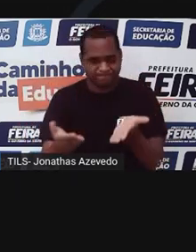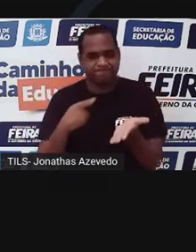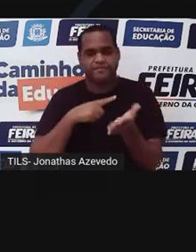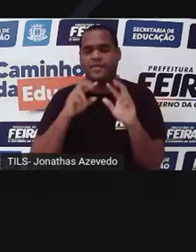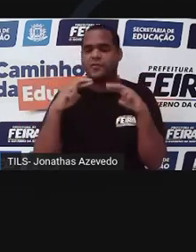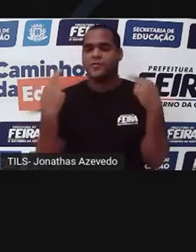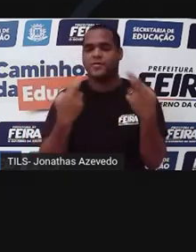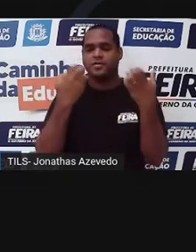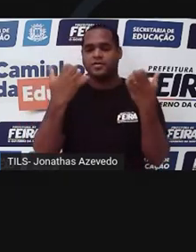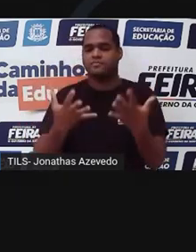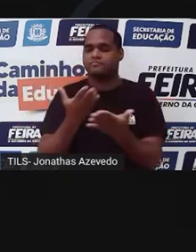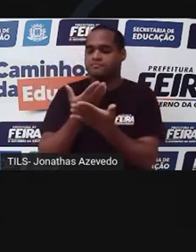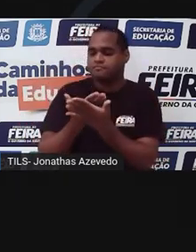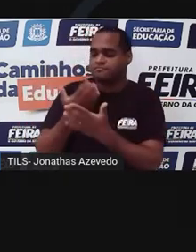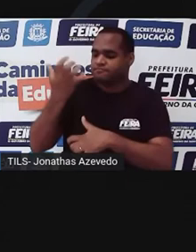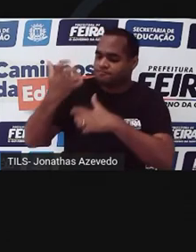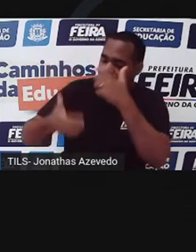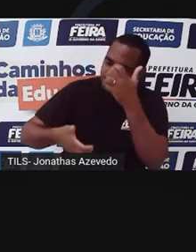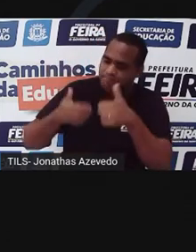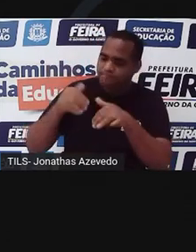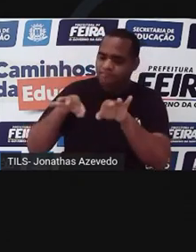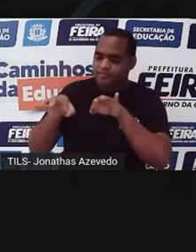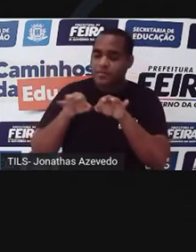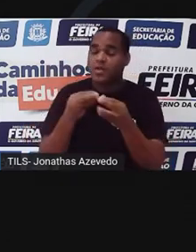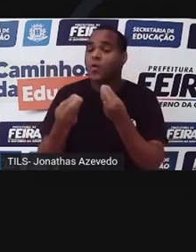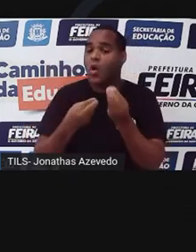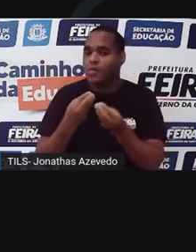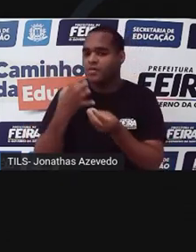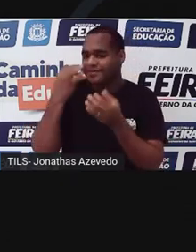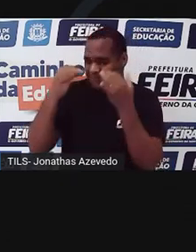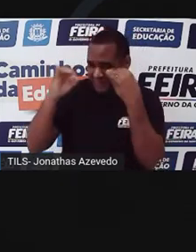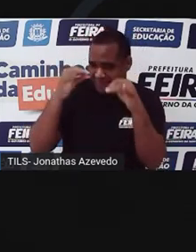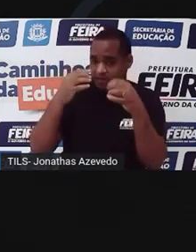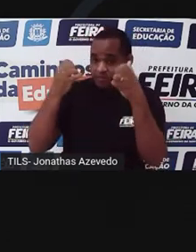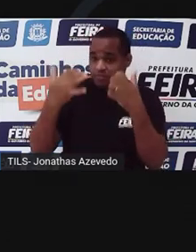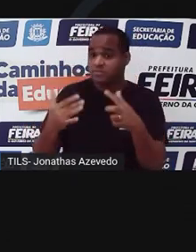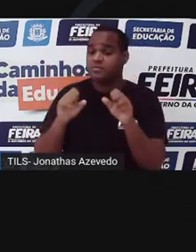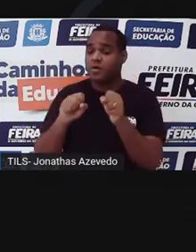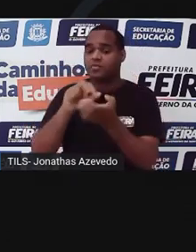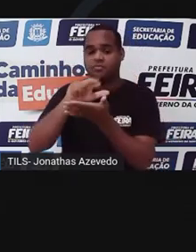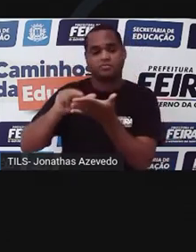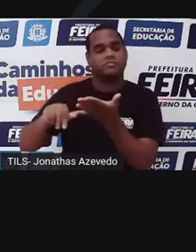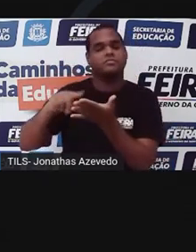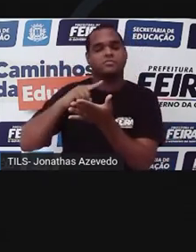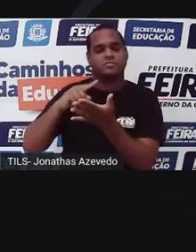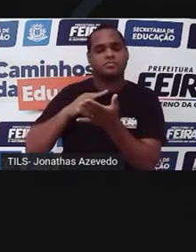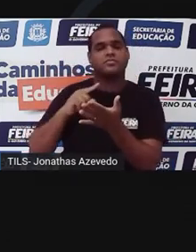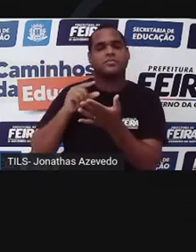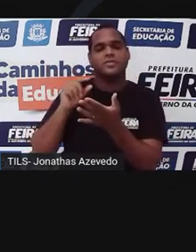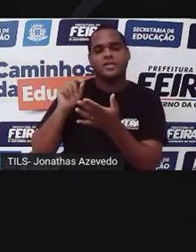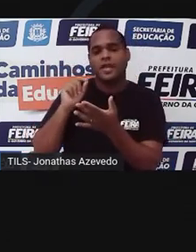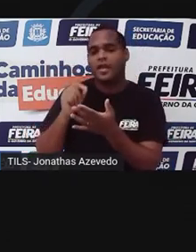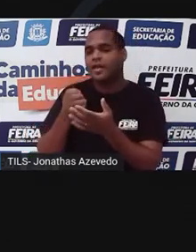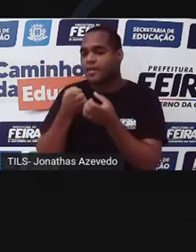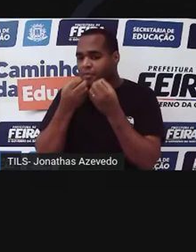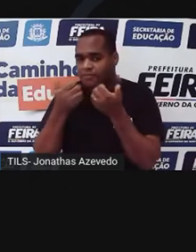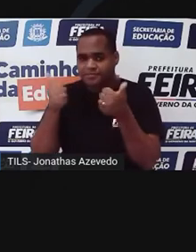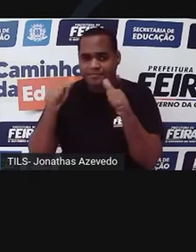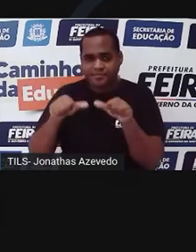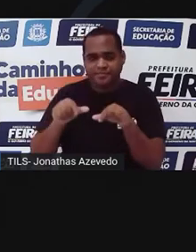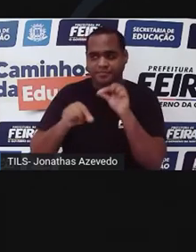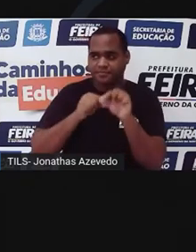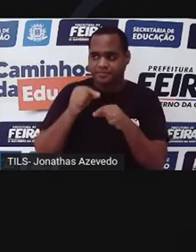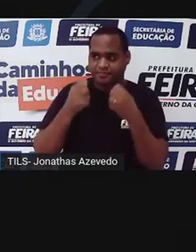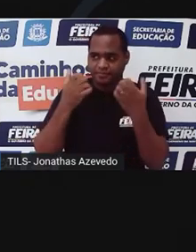participar de uma reunião educativa de planejamento reprodutivo onde se explicam os vários métodos anticoncepcionais as vantagens e as